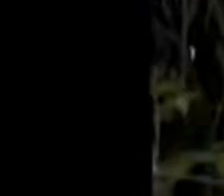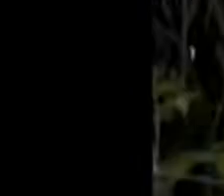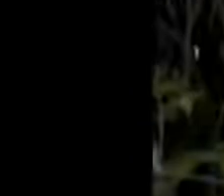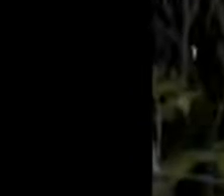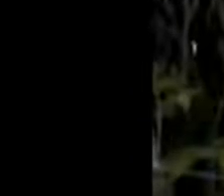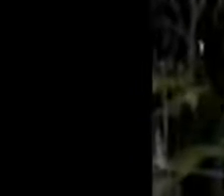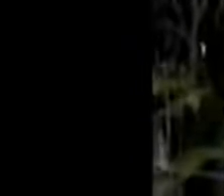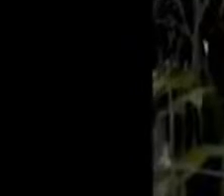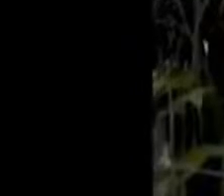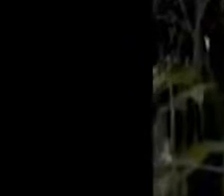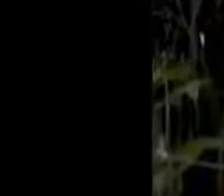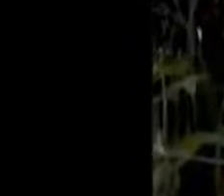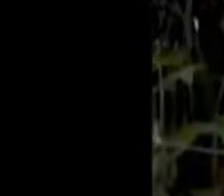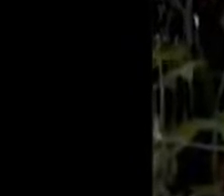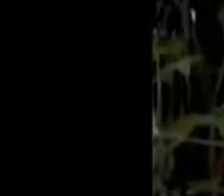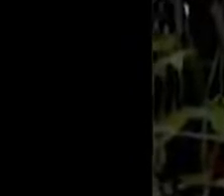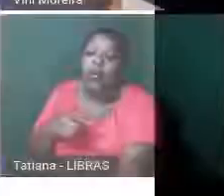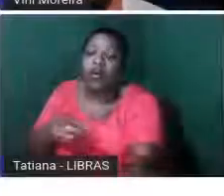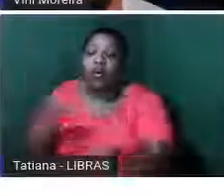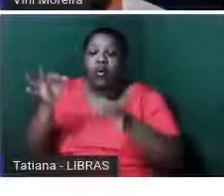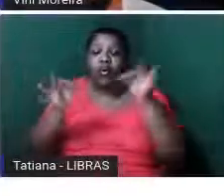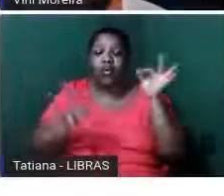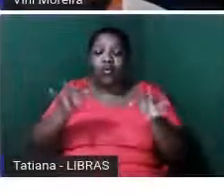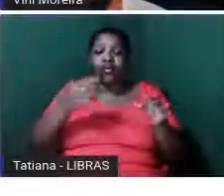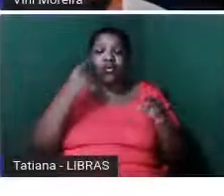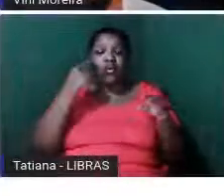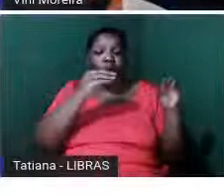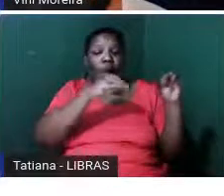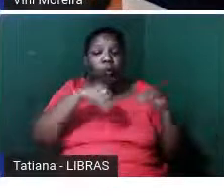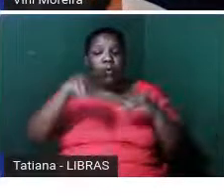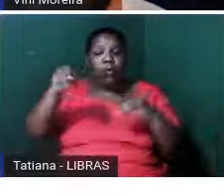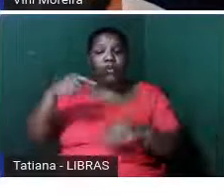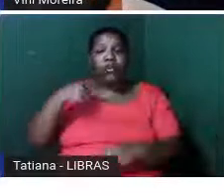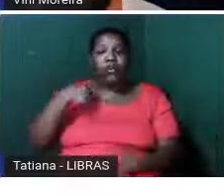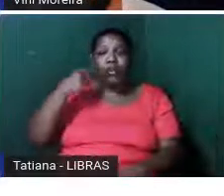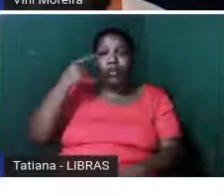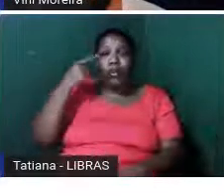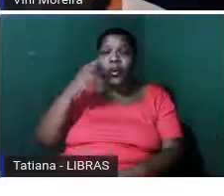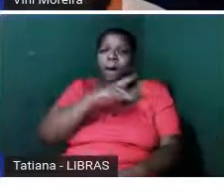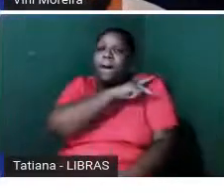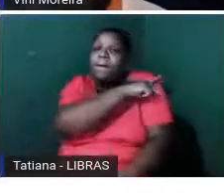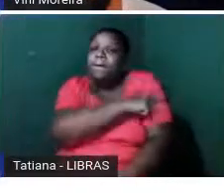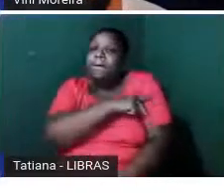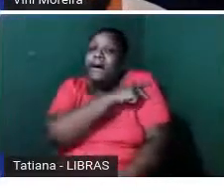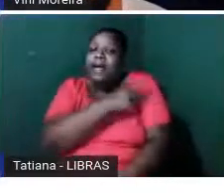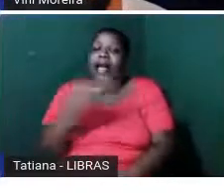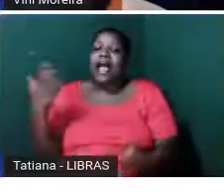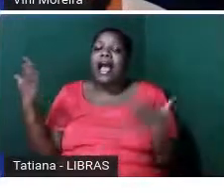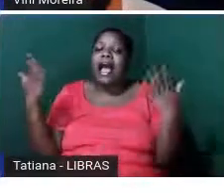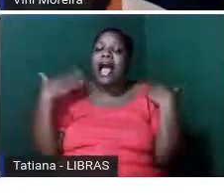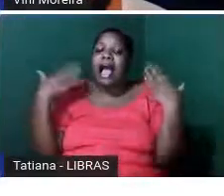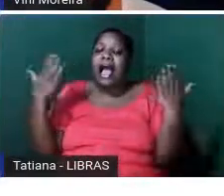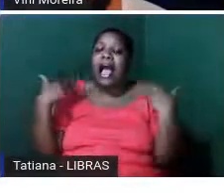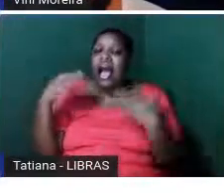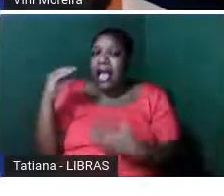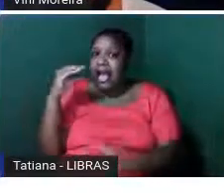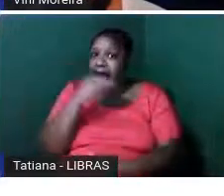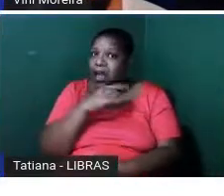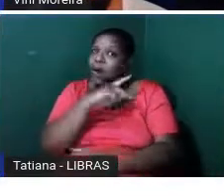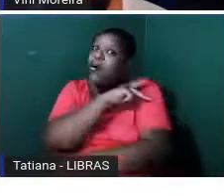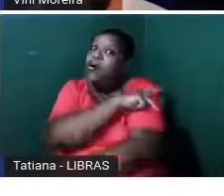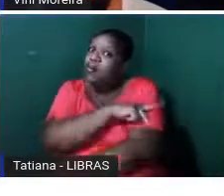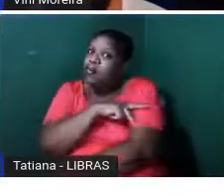marcha o juiz determinou que ela já transferida do Piauí por causa do calor e por falar em calor do Piauí é